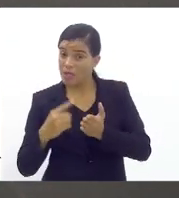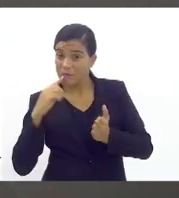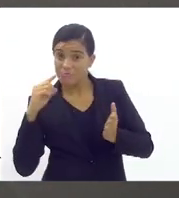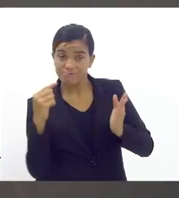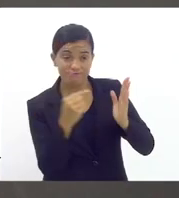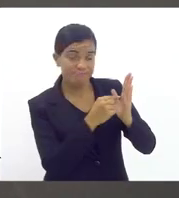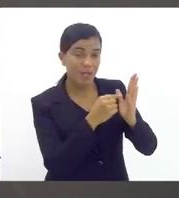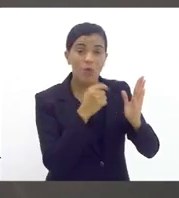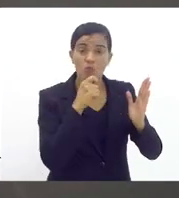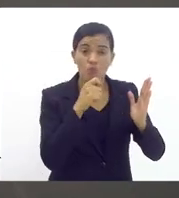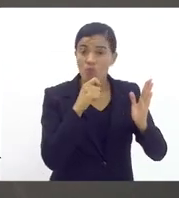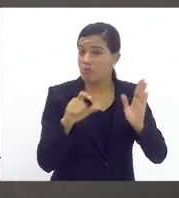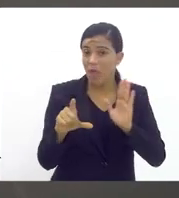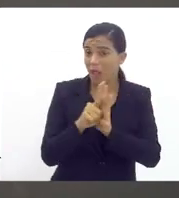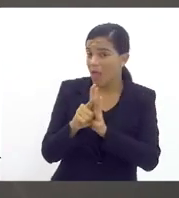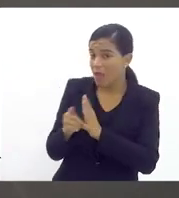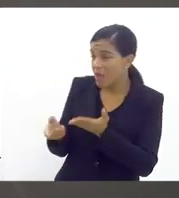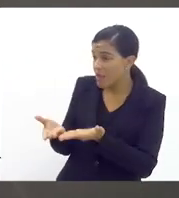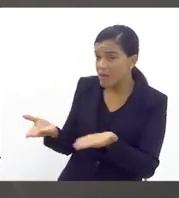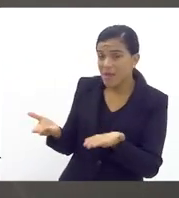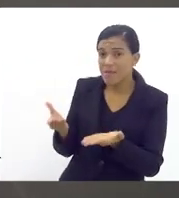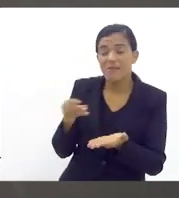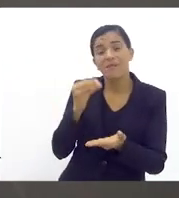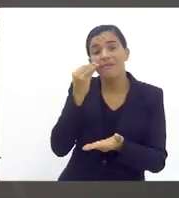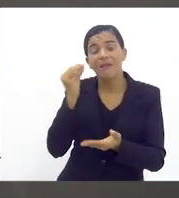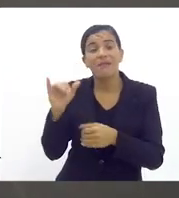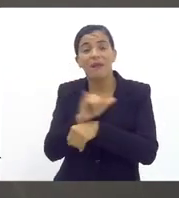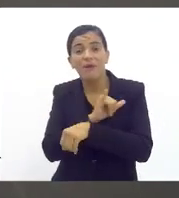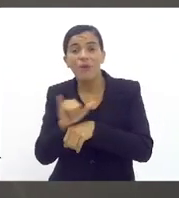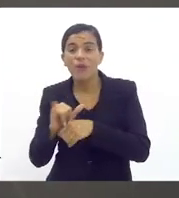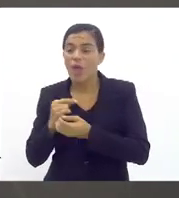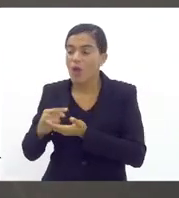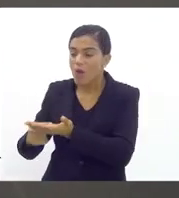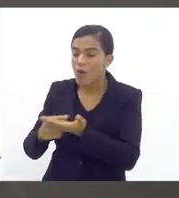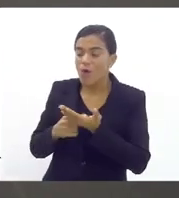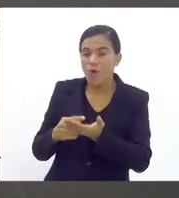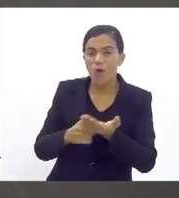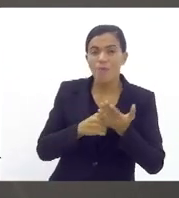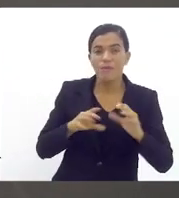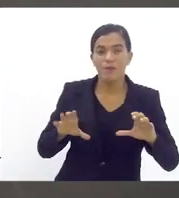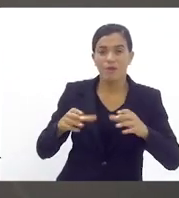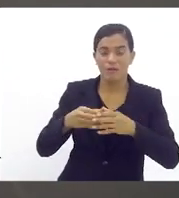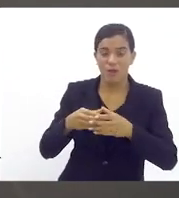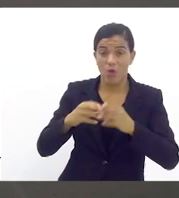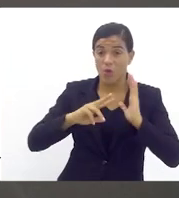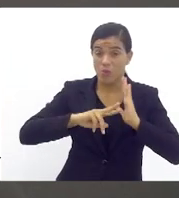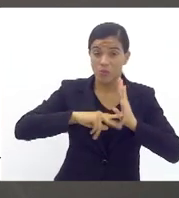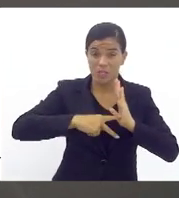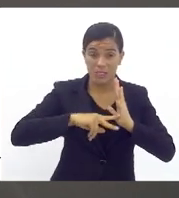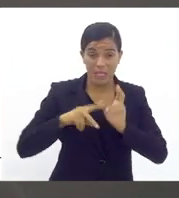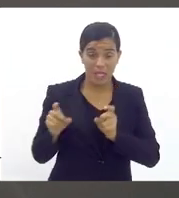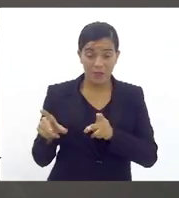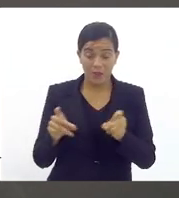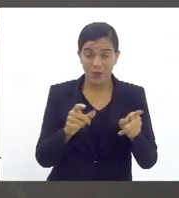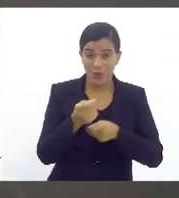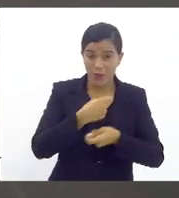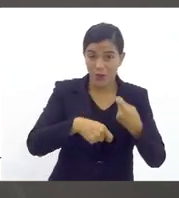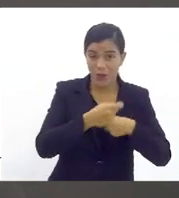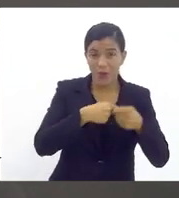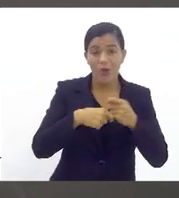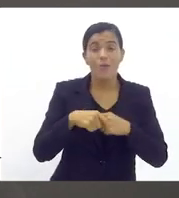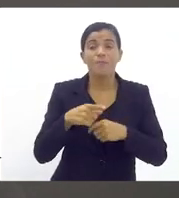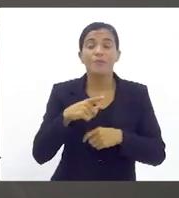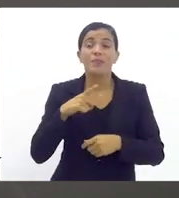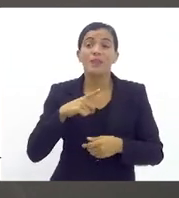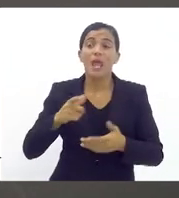se tem lei, a gente tenta emplacar na convenção coletiva. E os sindicatos comerciários, ele assina 26